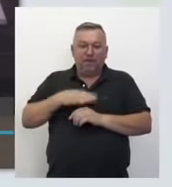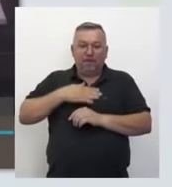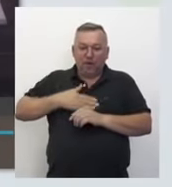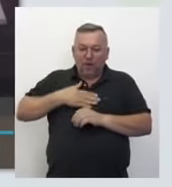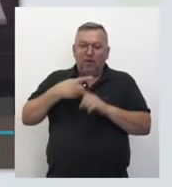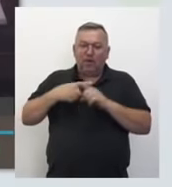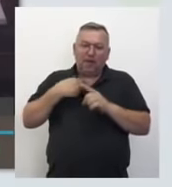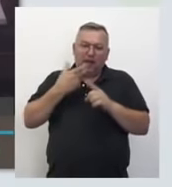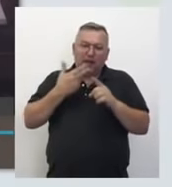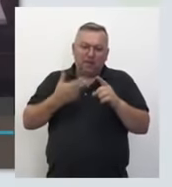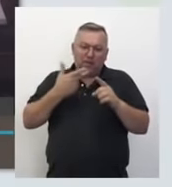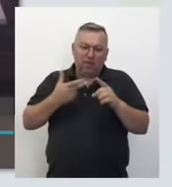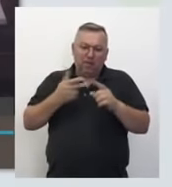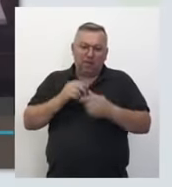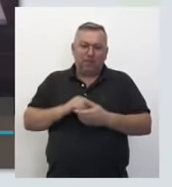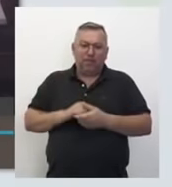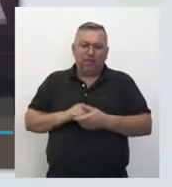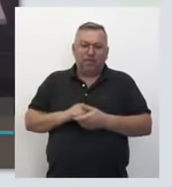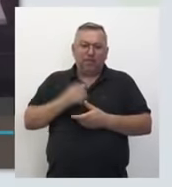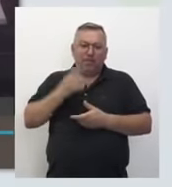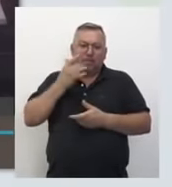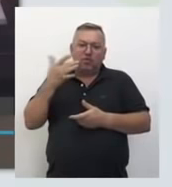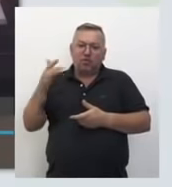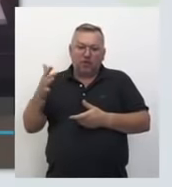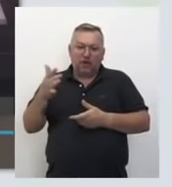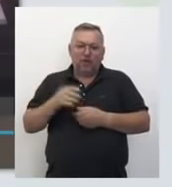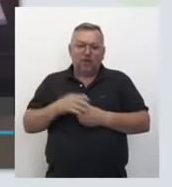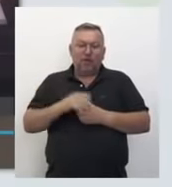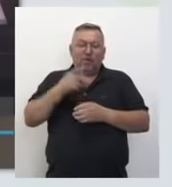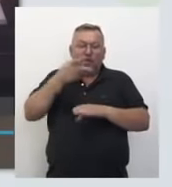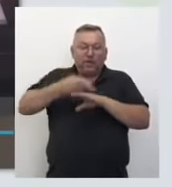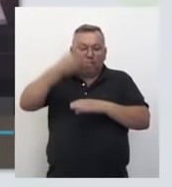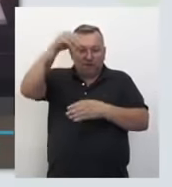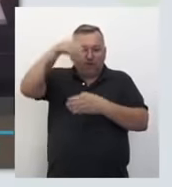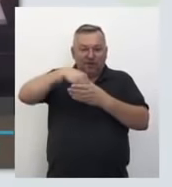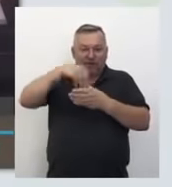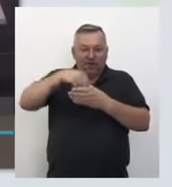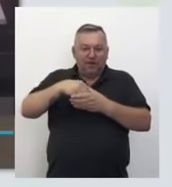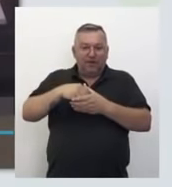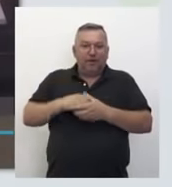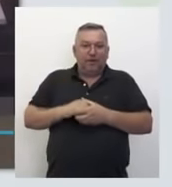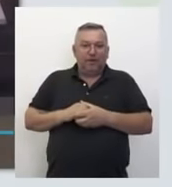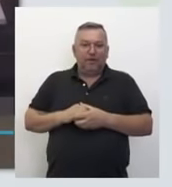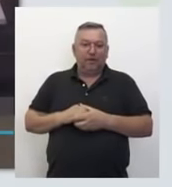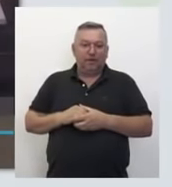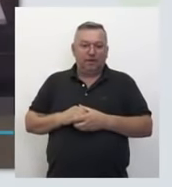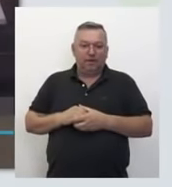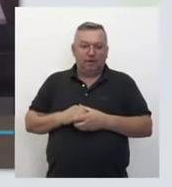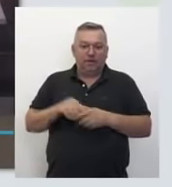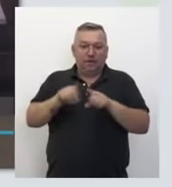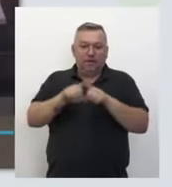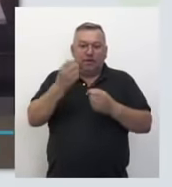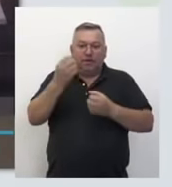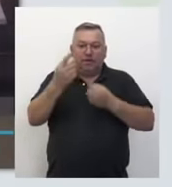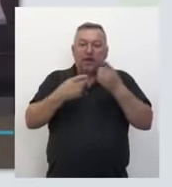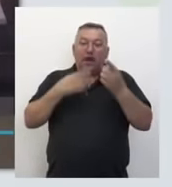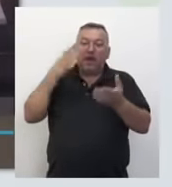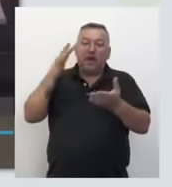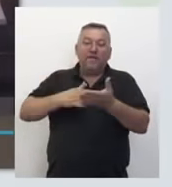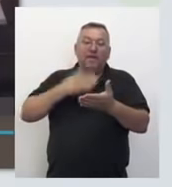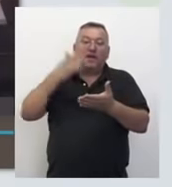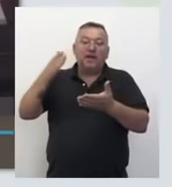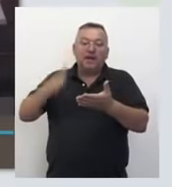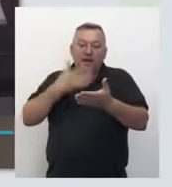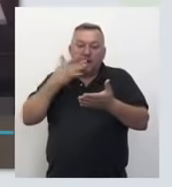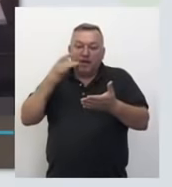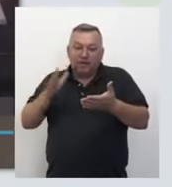tem essa cor, esse dourado de um lado e prateado dentro, talvez eu use. Alguns recortes de revista,